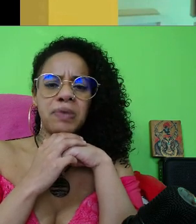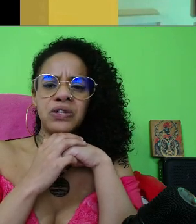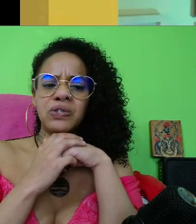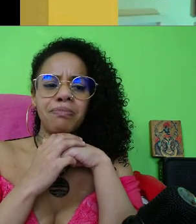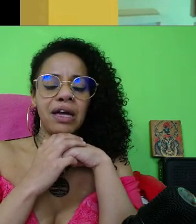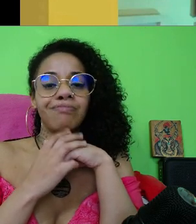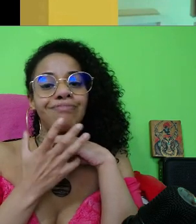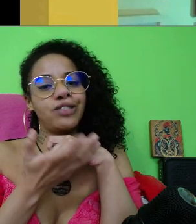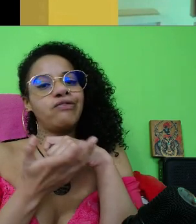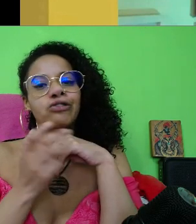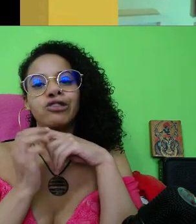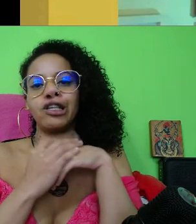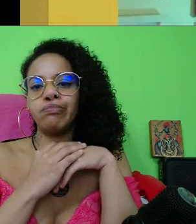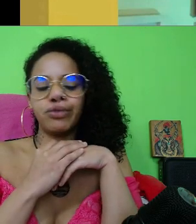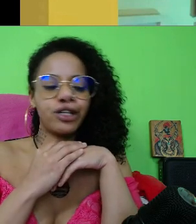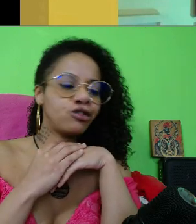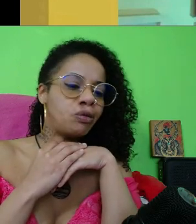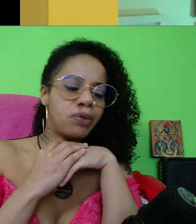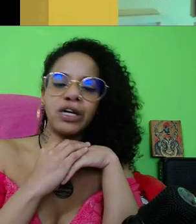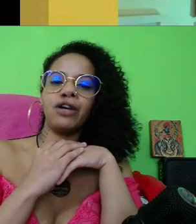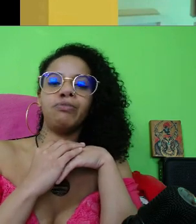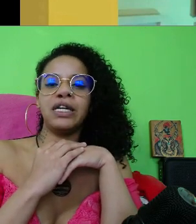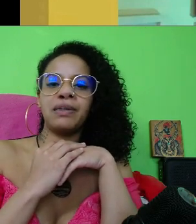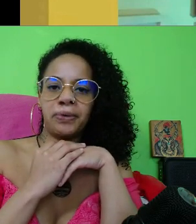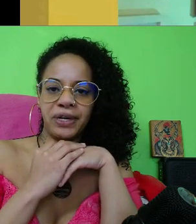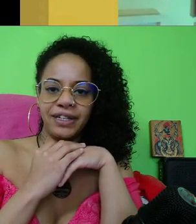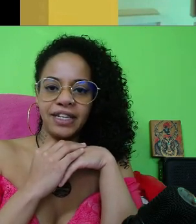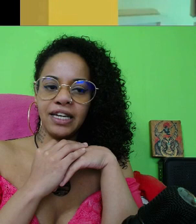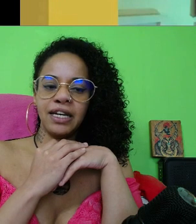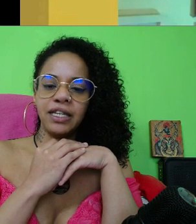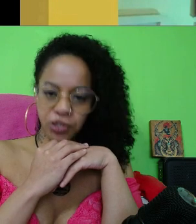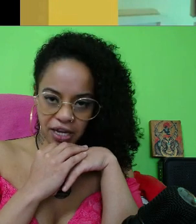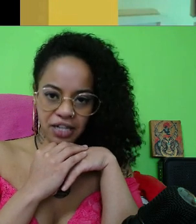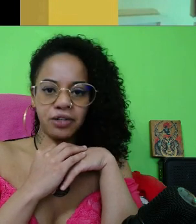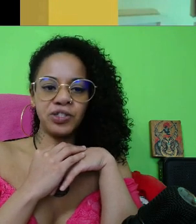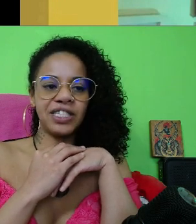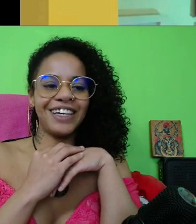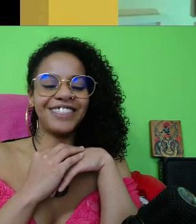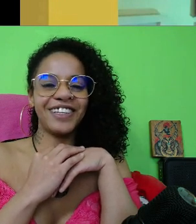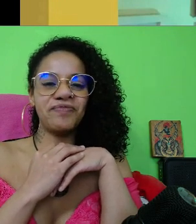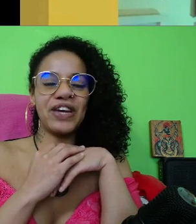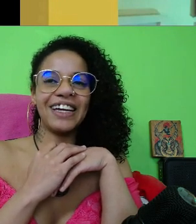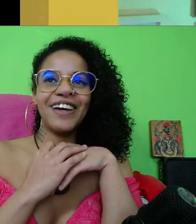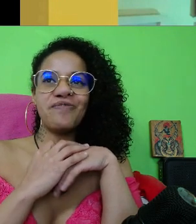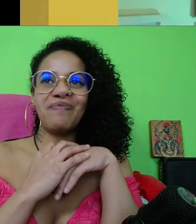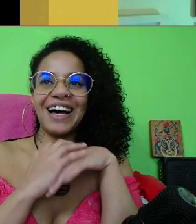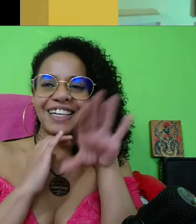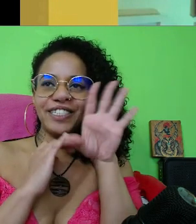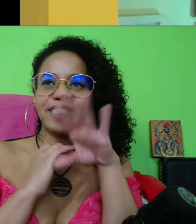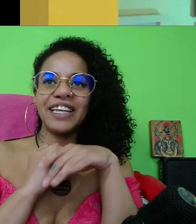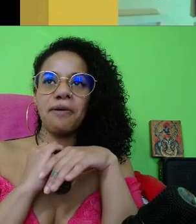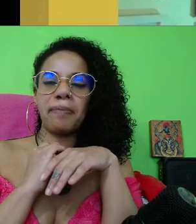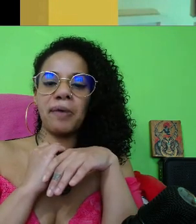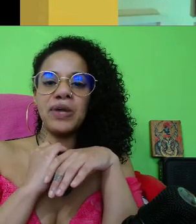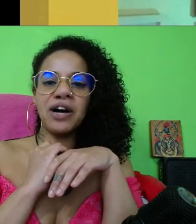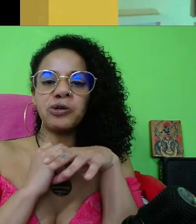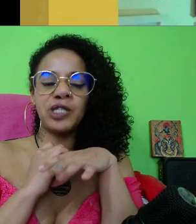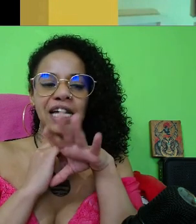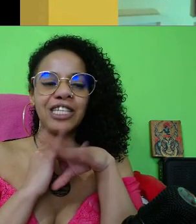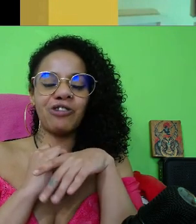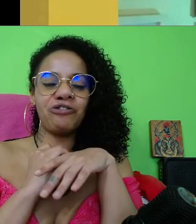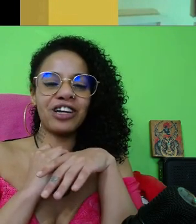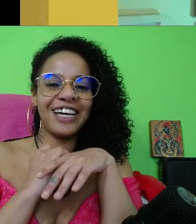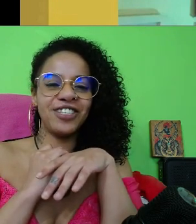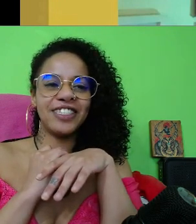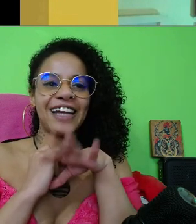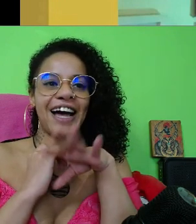Nossa eu quero muito quebrar isso também mas eu não vou conseguir porque eu sou nenhuma nessa e eu tenho essa consciência também mas para mim